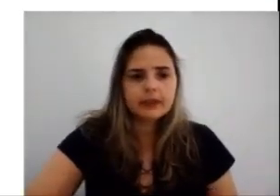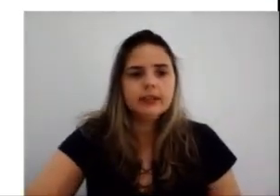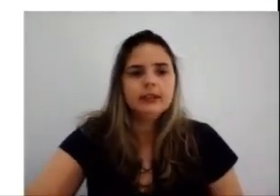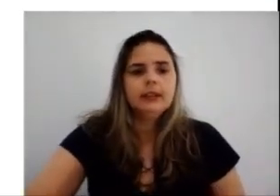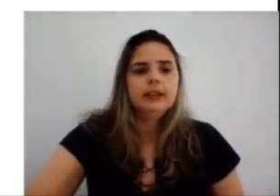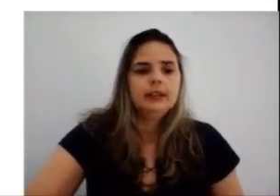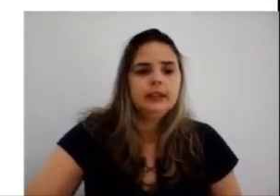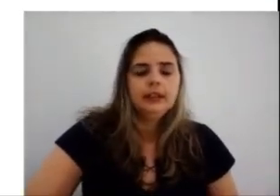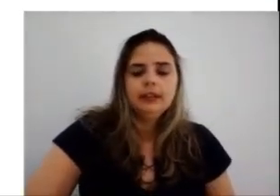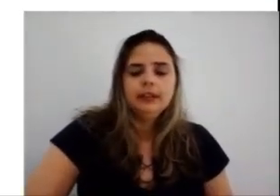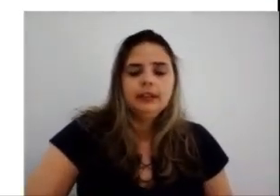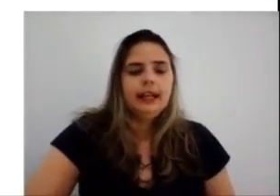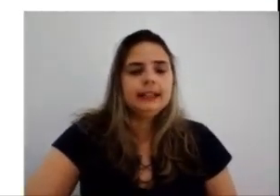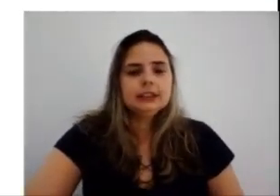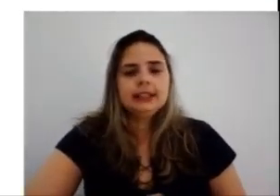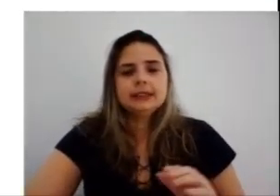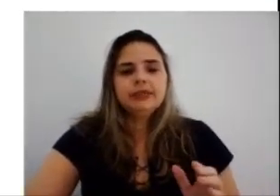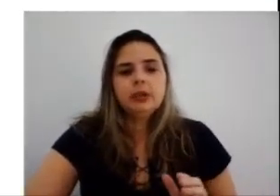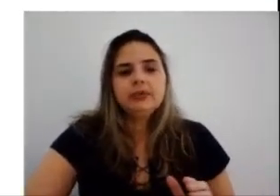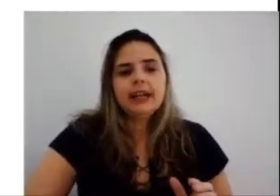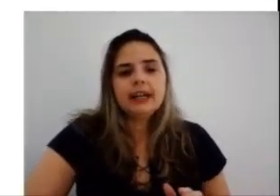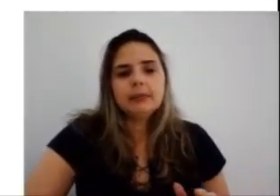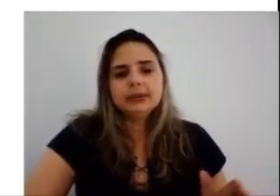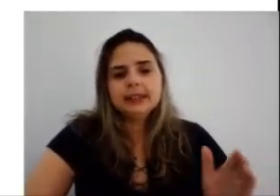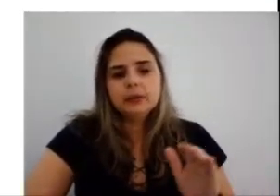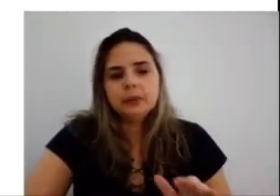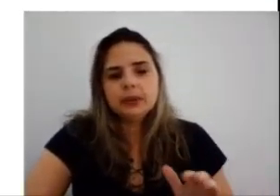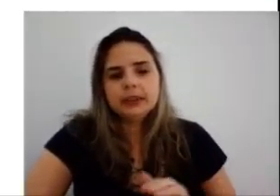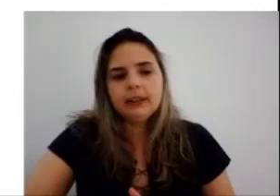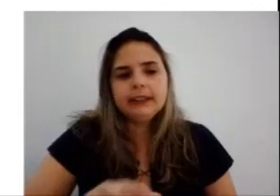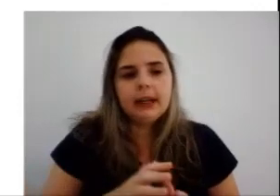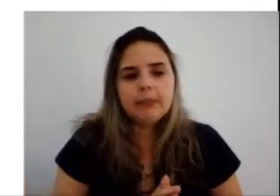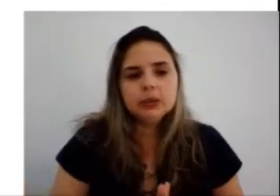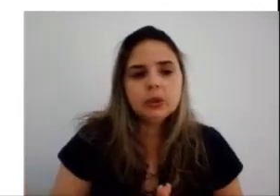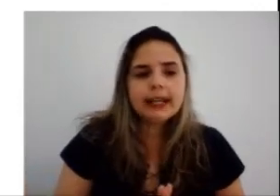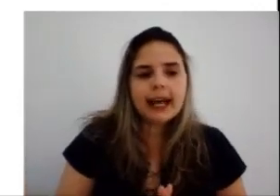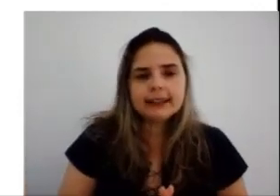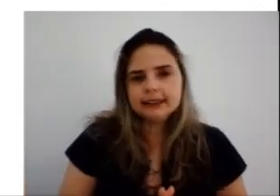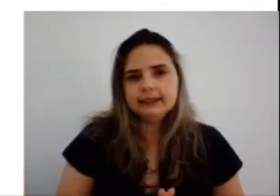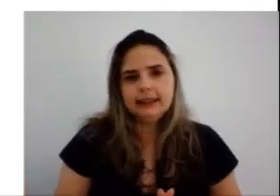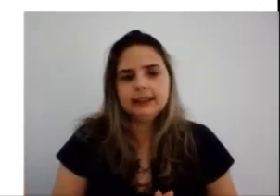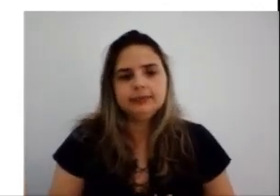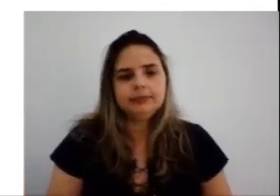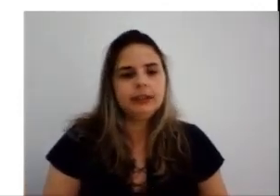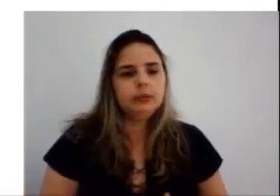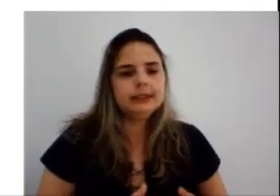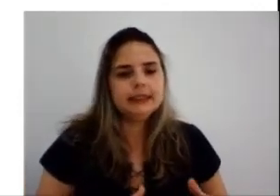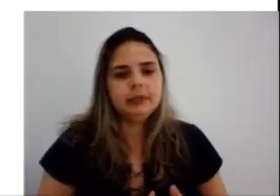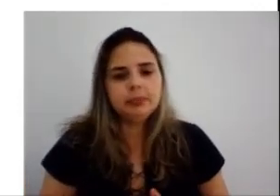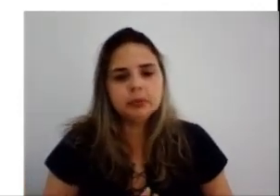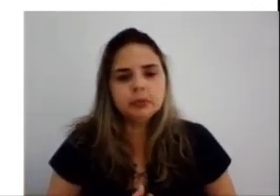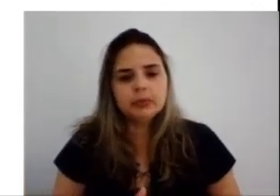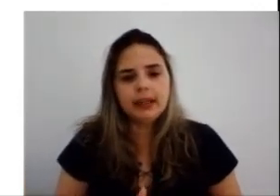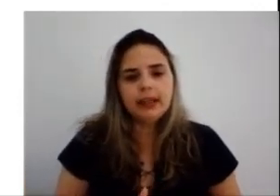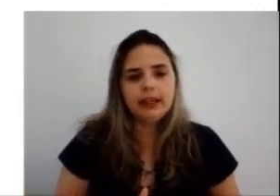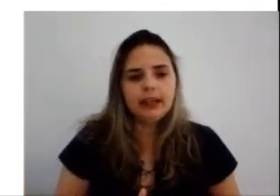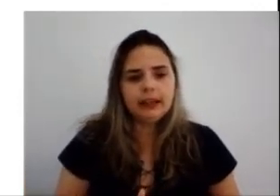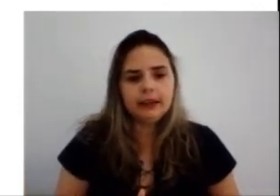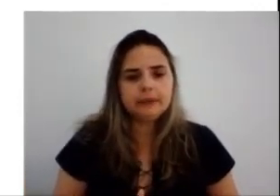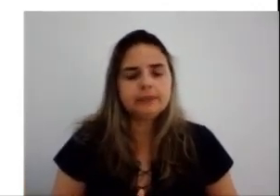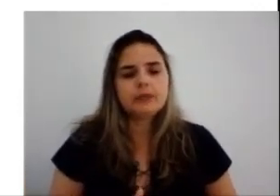tá? Essa estação ferroviária acabou sendo um pouquinho aí abandonada, né? Inclusive por